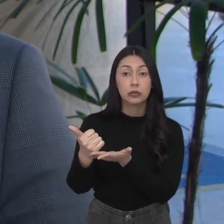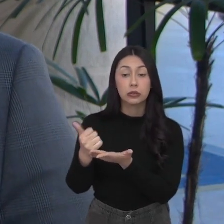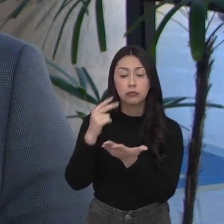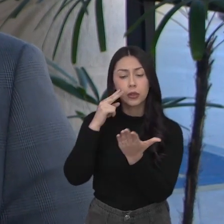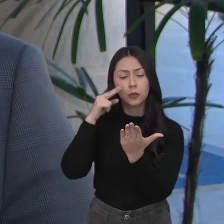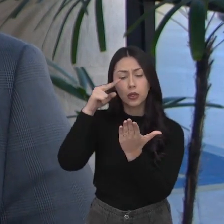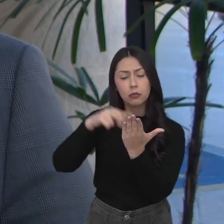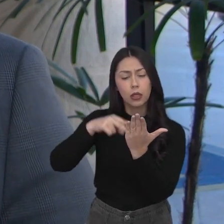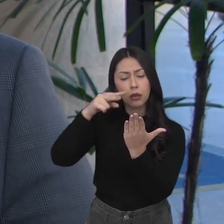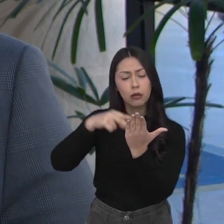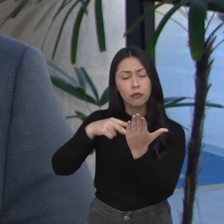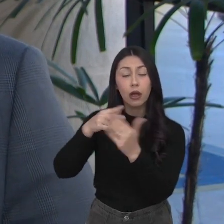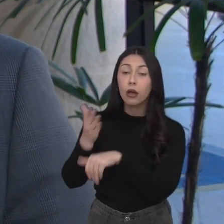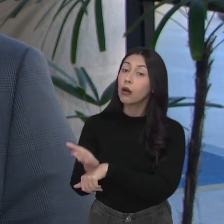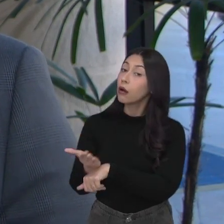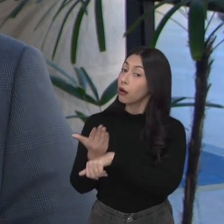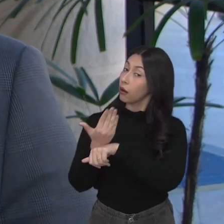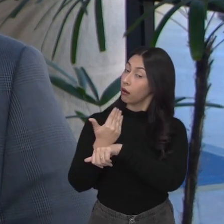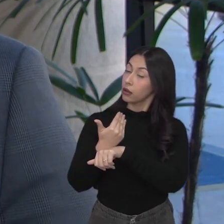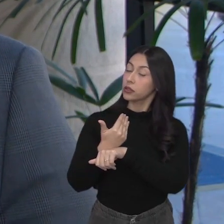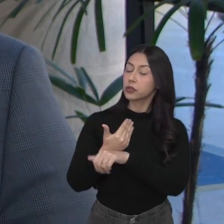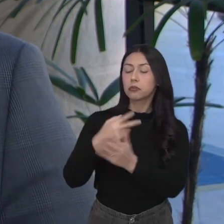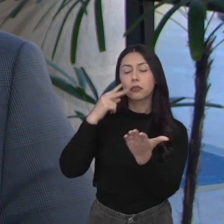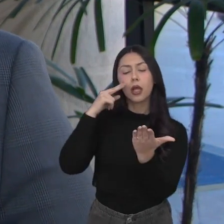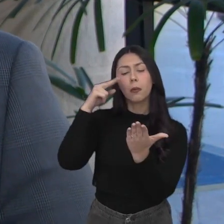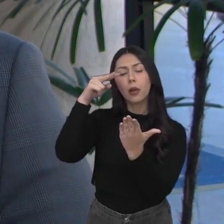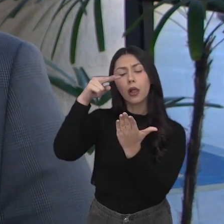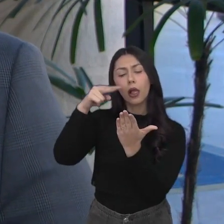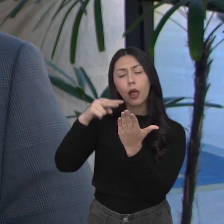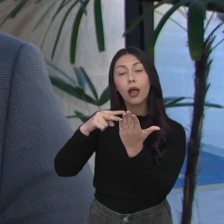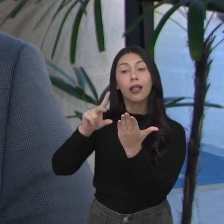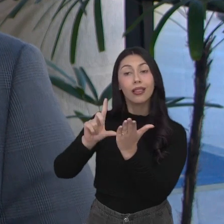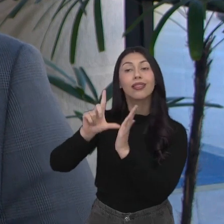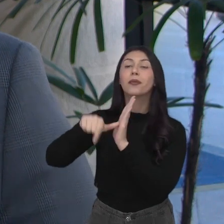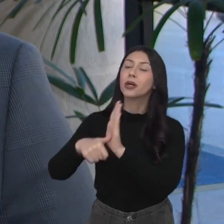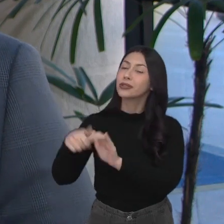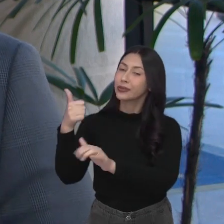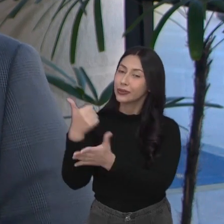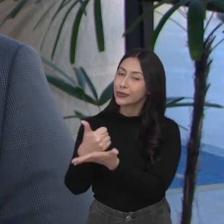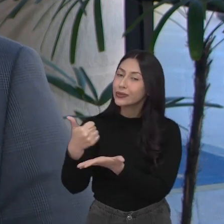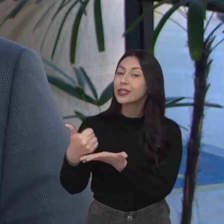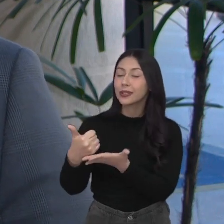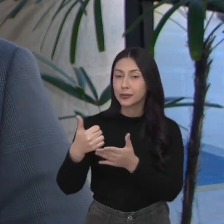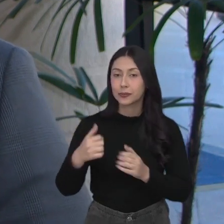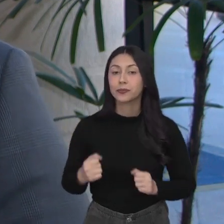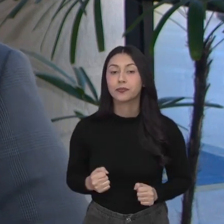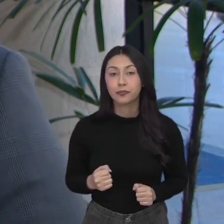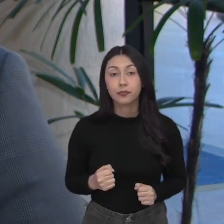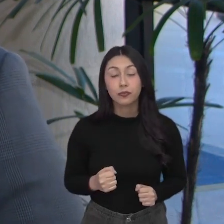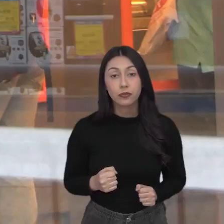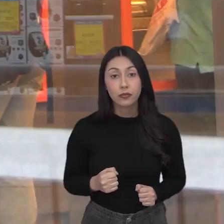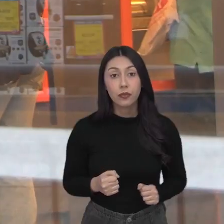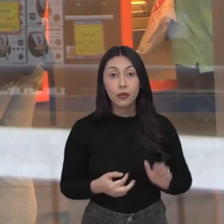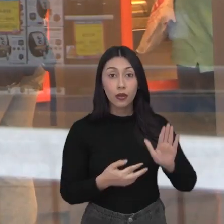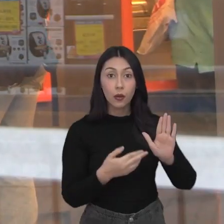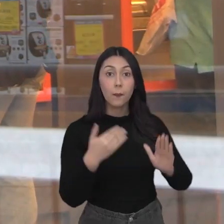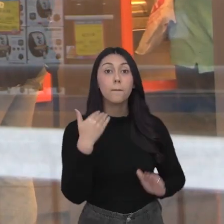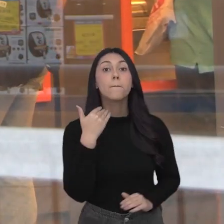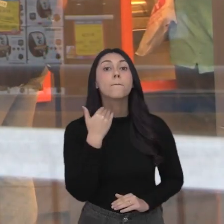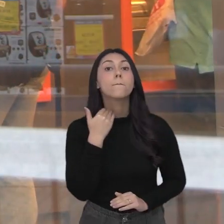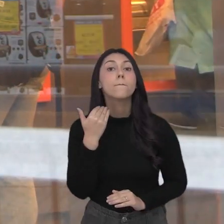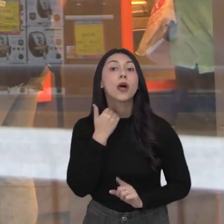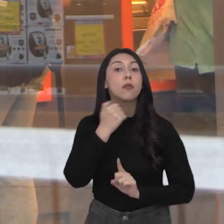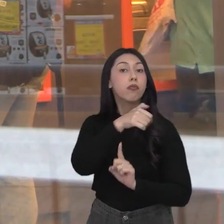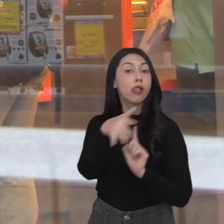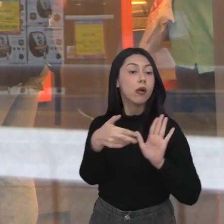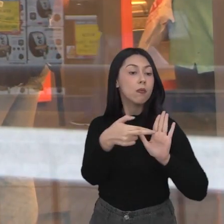assim analisar anteriormente, previamente, para que daí faça a contratação do serviço ou não. Uma resolução